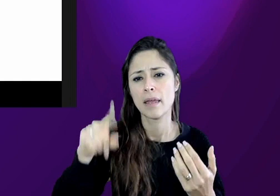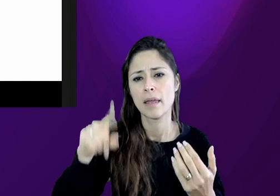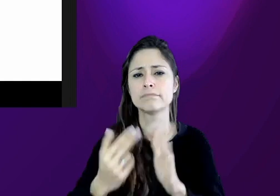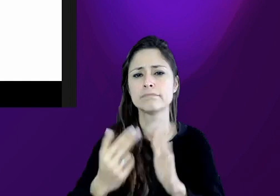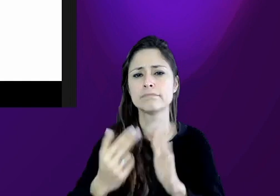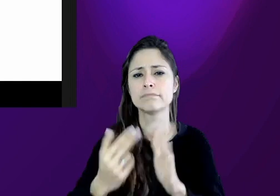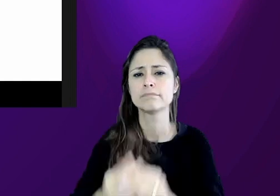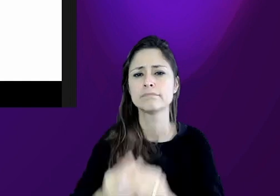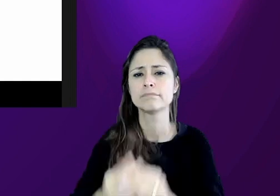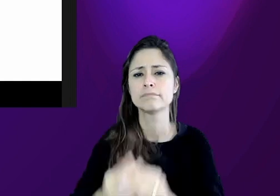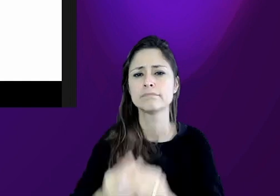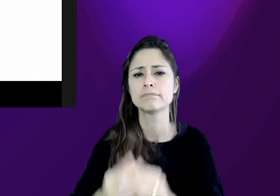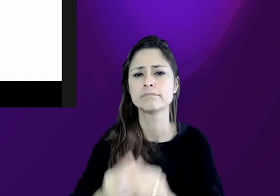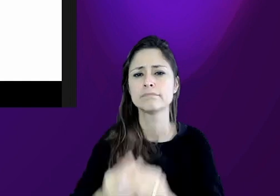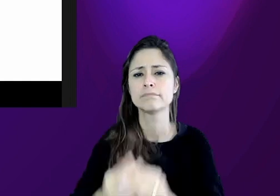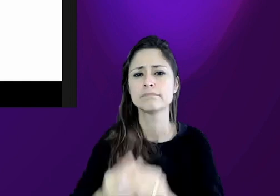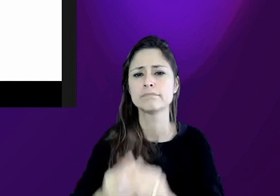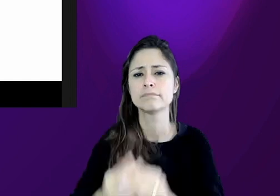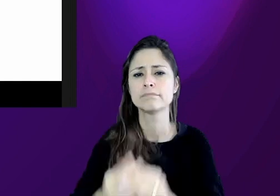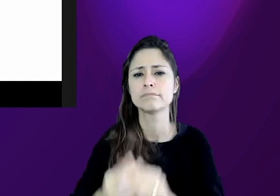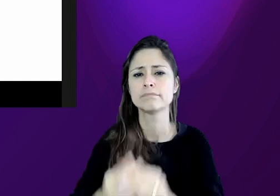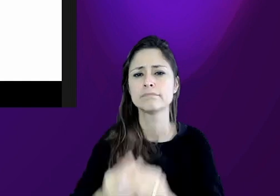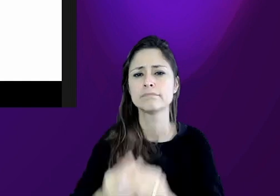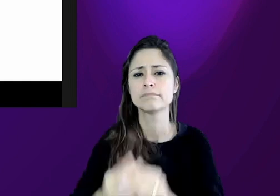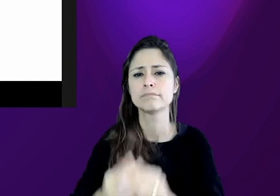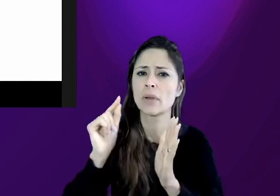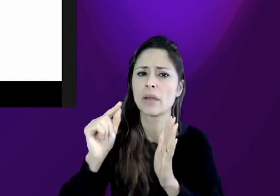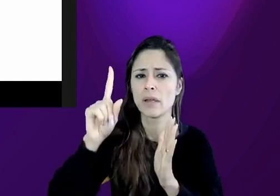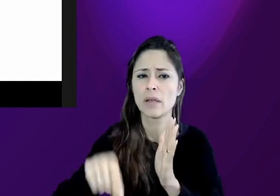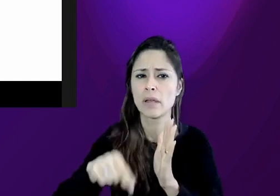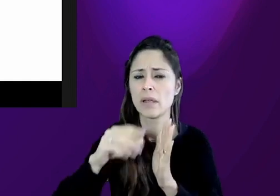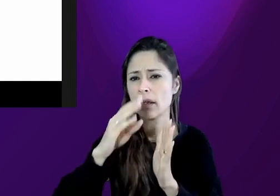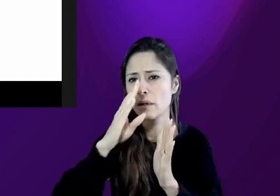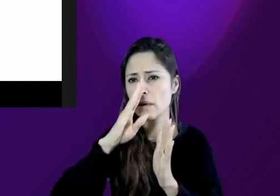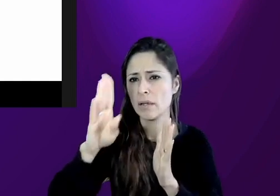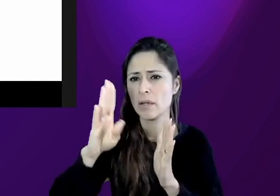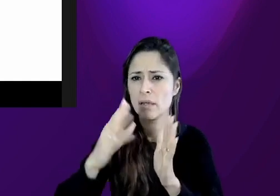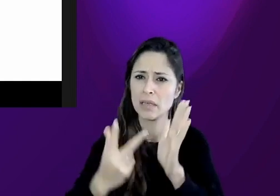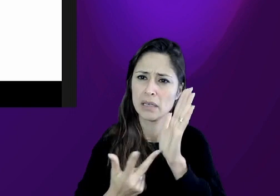cirúrgico, o princípio do tratamento cirúrgico é baseado na incisão total do mesorreto,